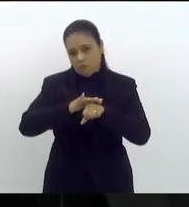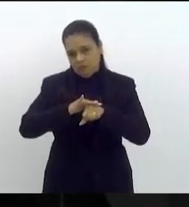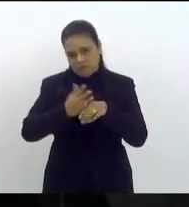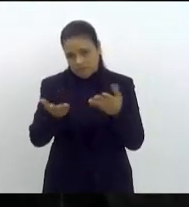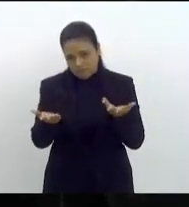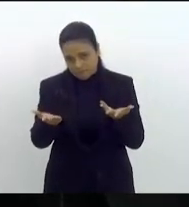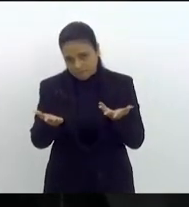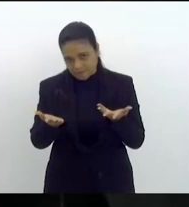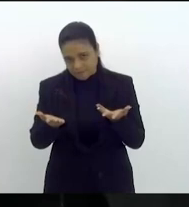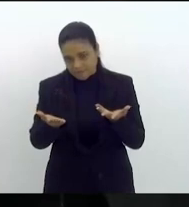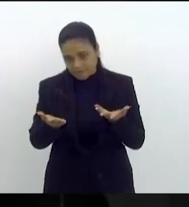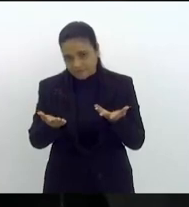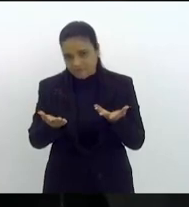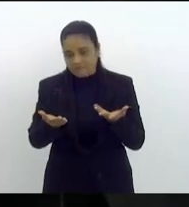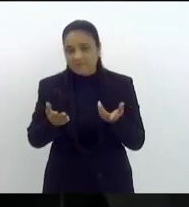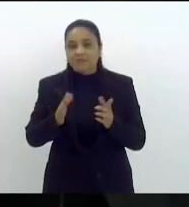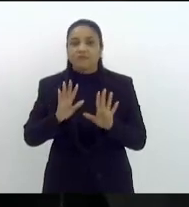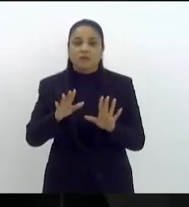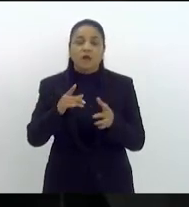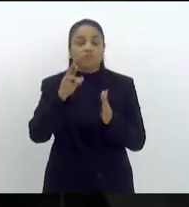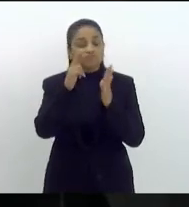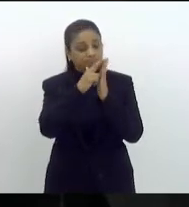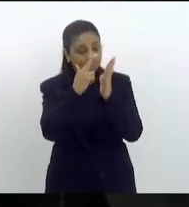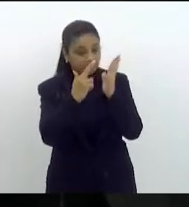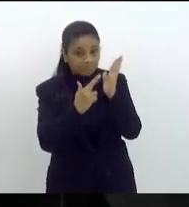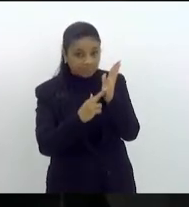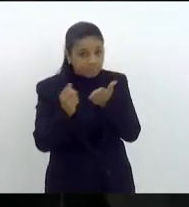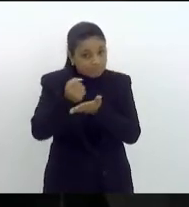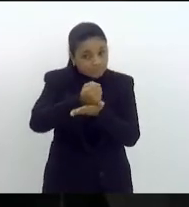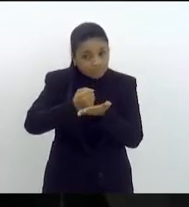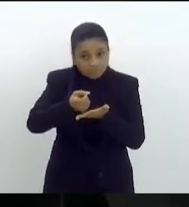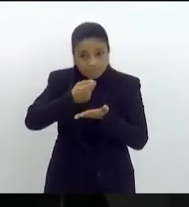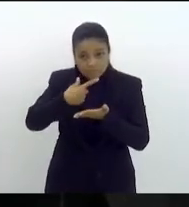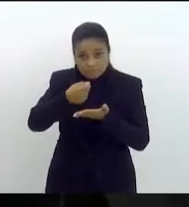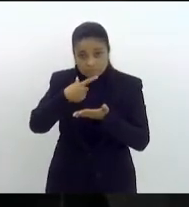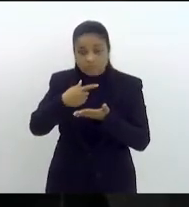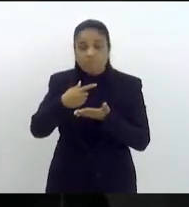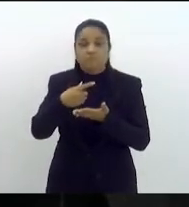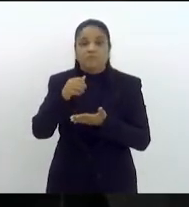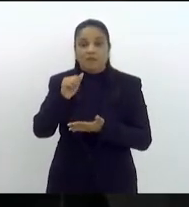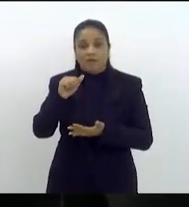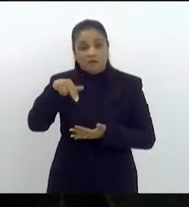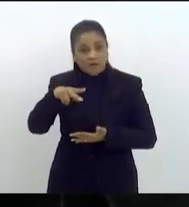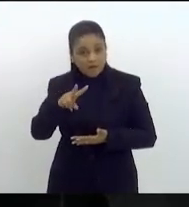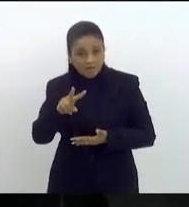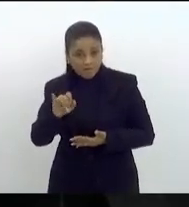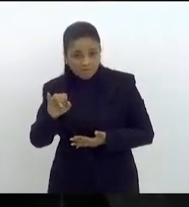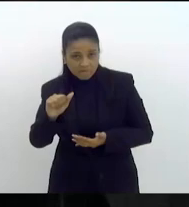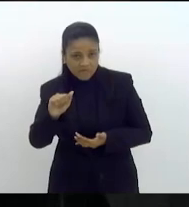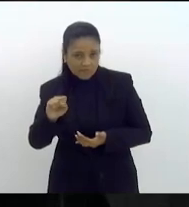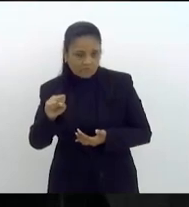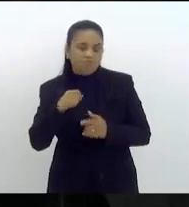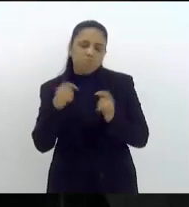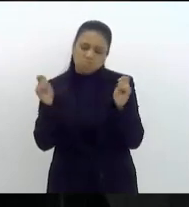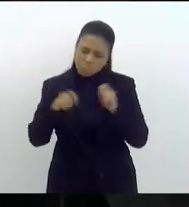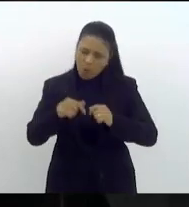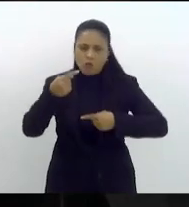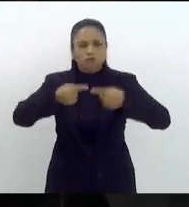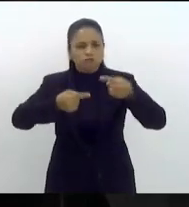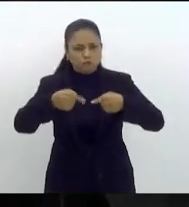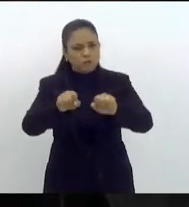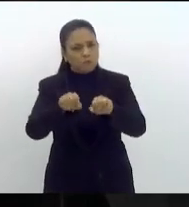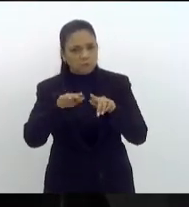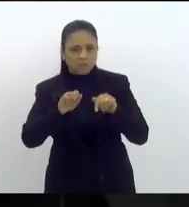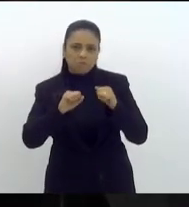medicamentos regulamentados pelas agências de controle aí sim a gente pode trazer essa discussão para plenário que será muito